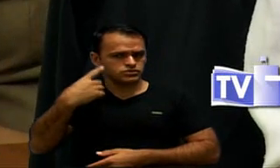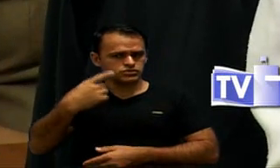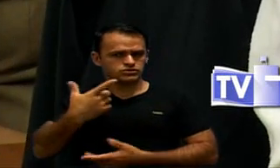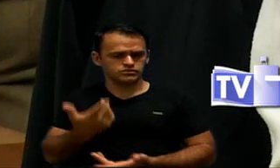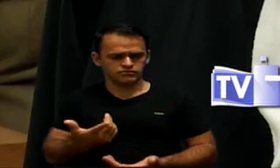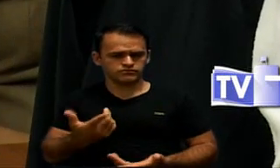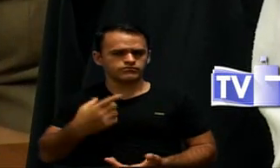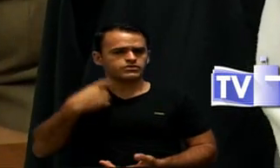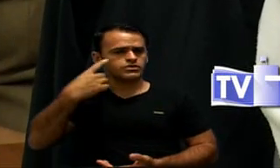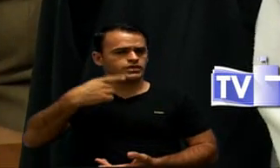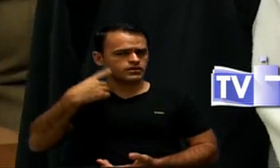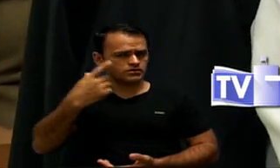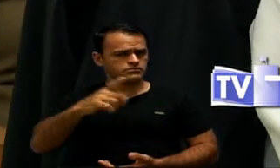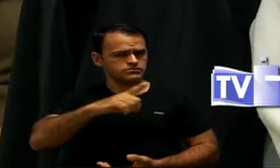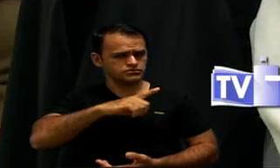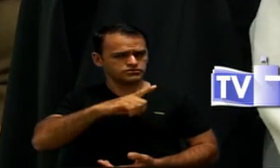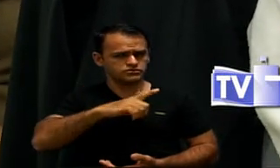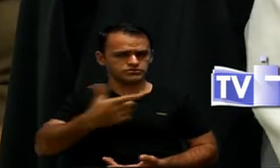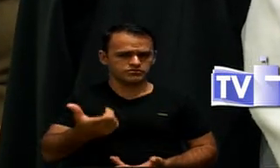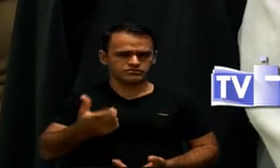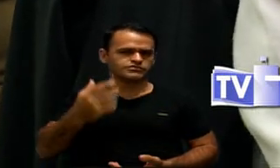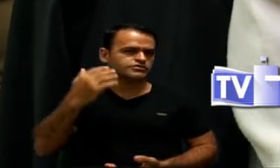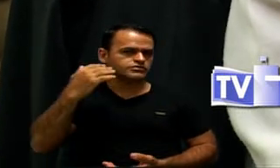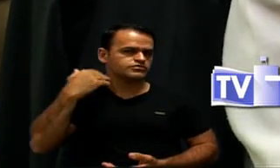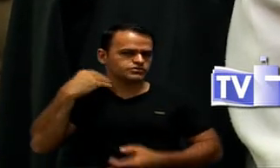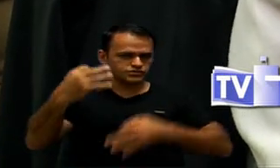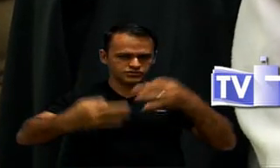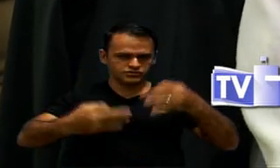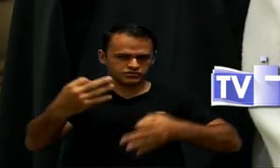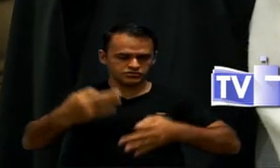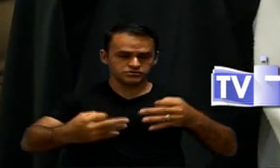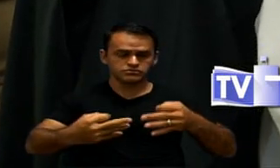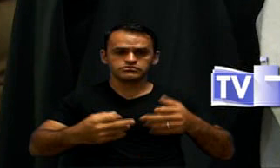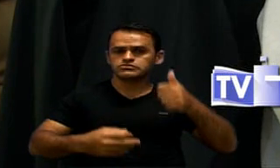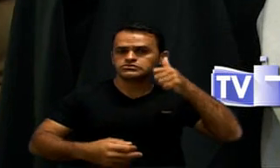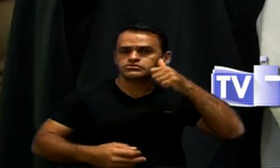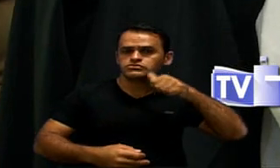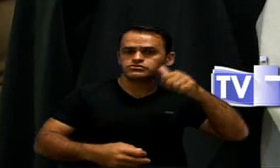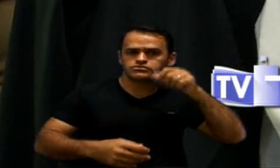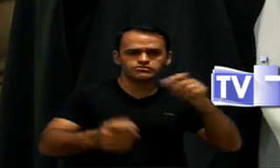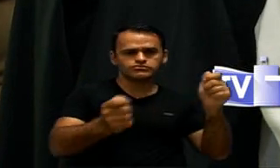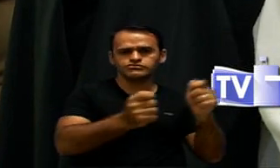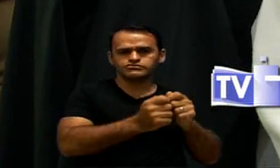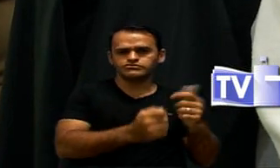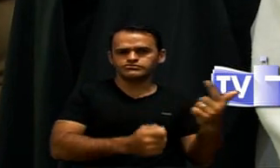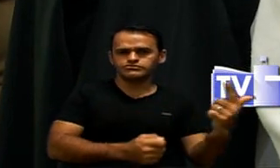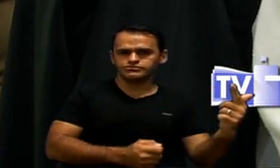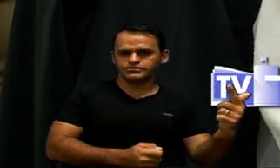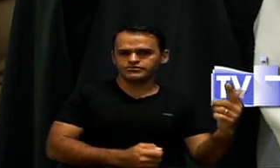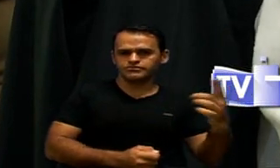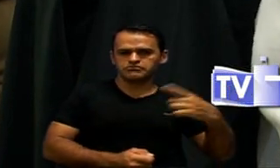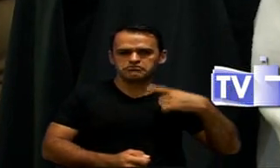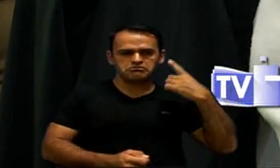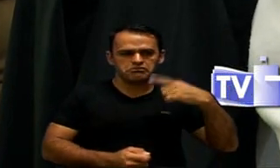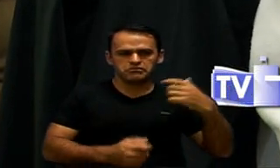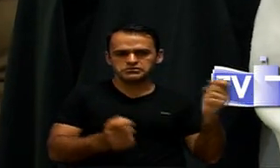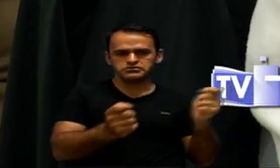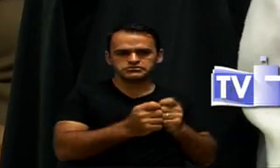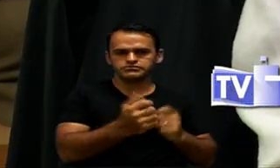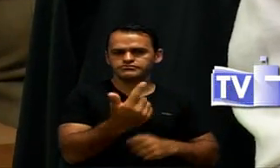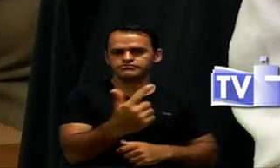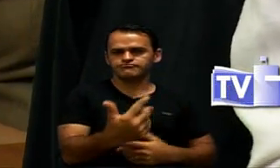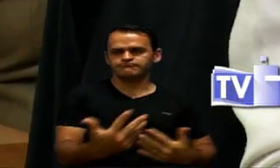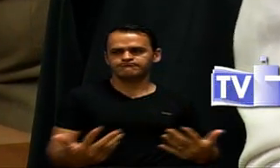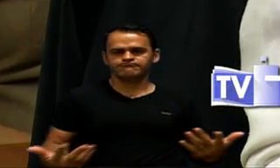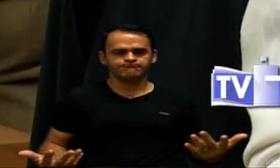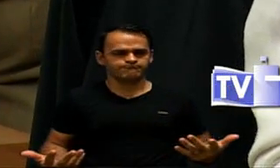este advogado está presente no dia da audiência, mas do lado da mulher não tem, né? Então, infelizmente, eu tenho